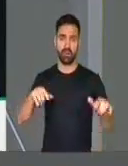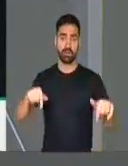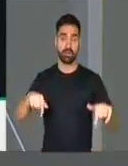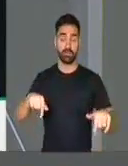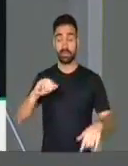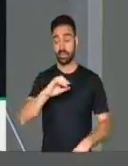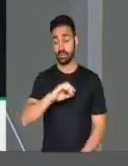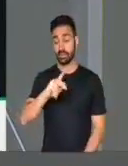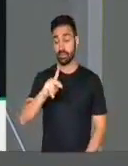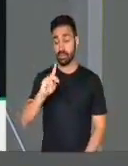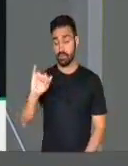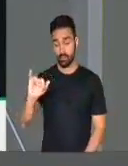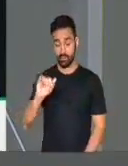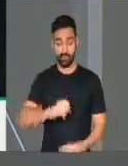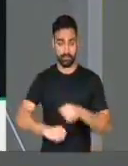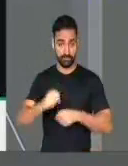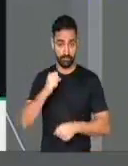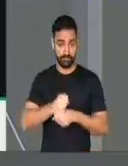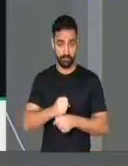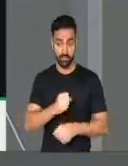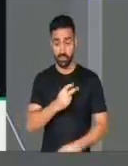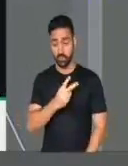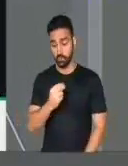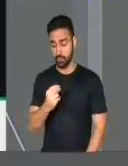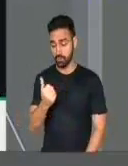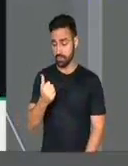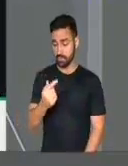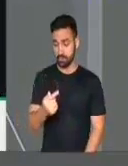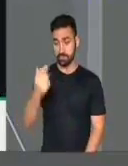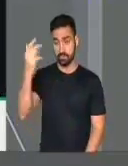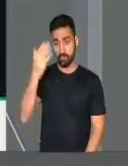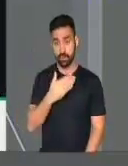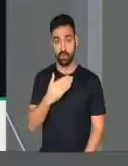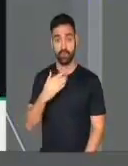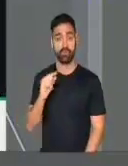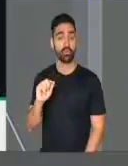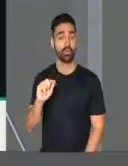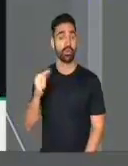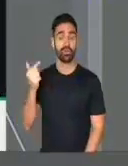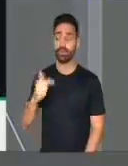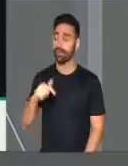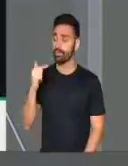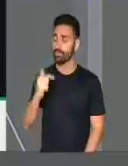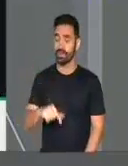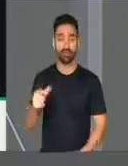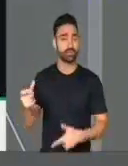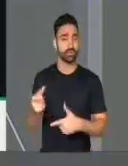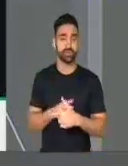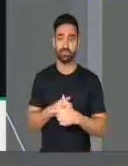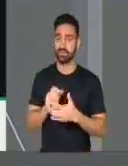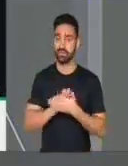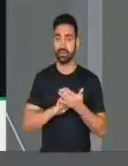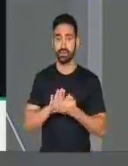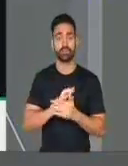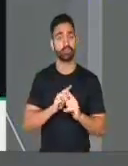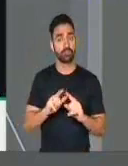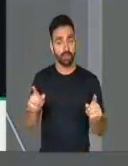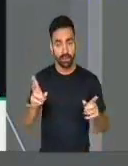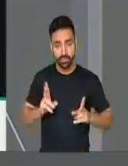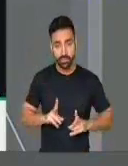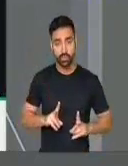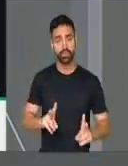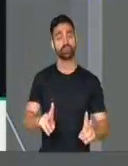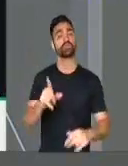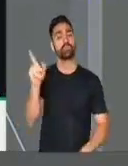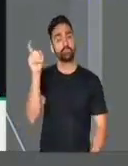CPI 2017 comprova que não há déficit. E eles continuam